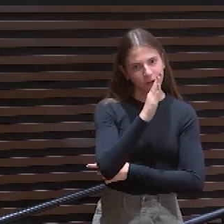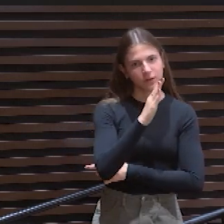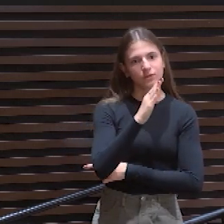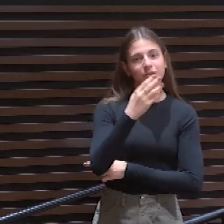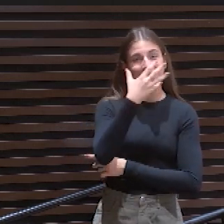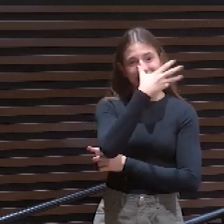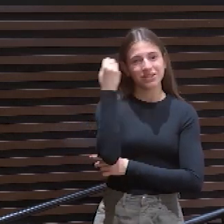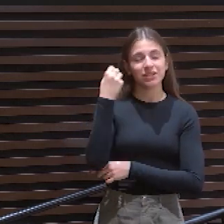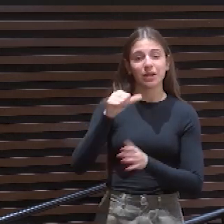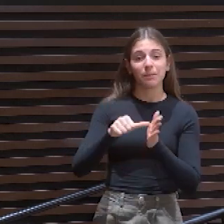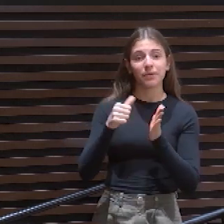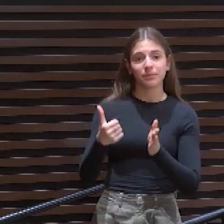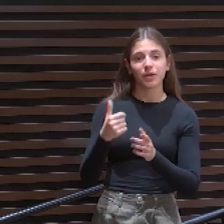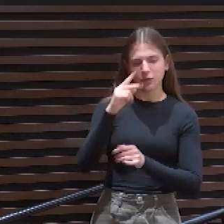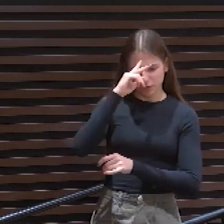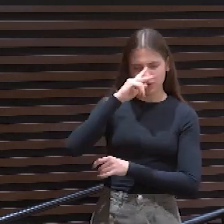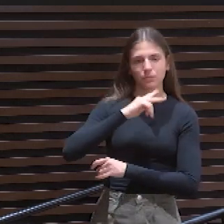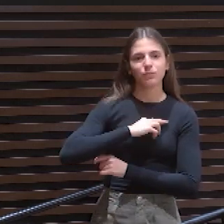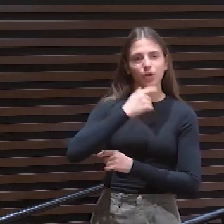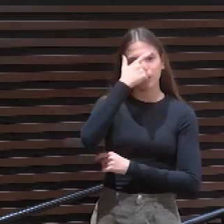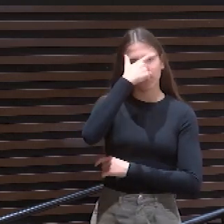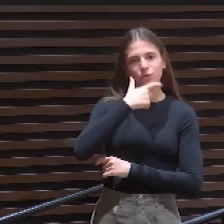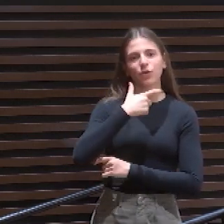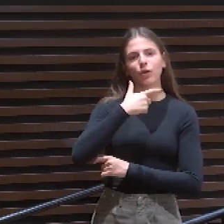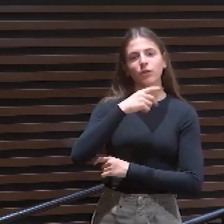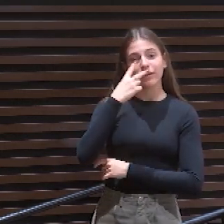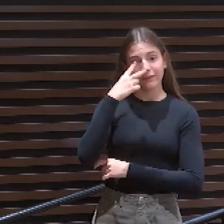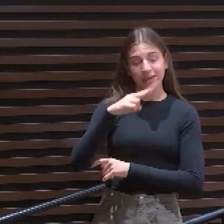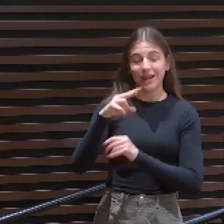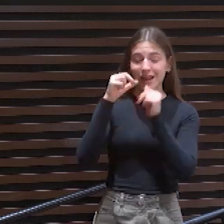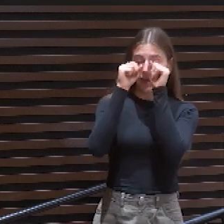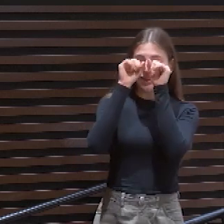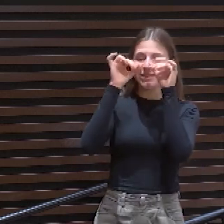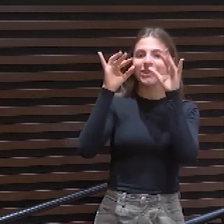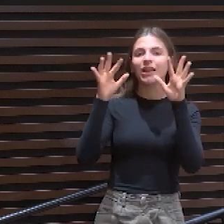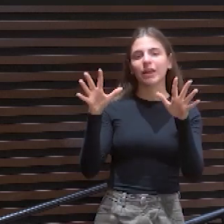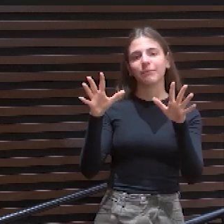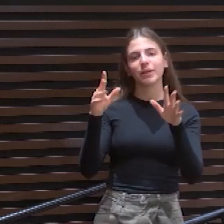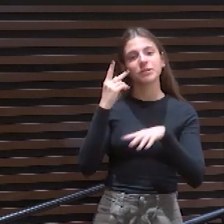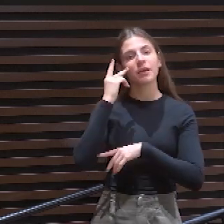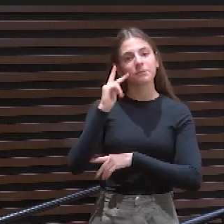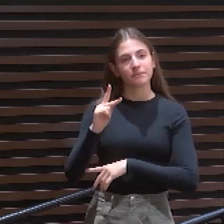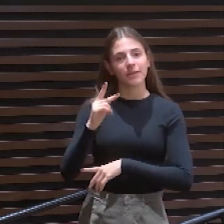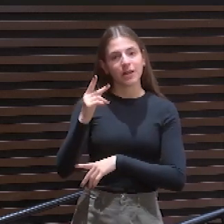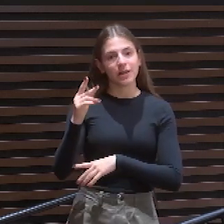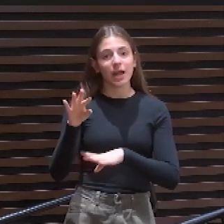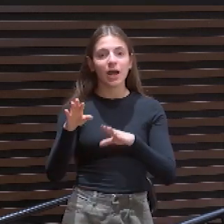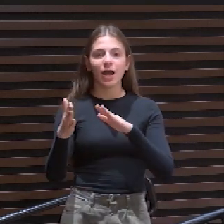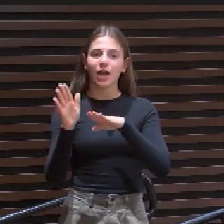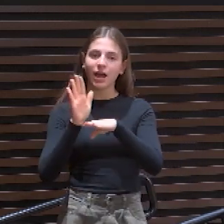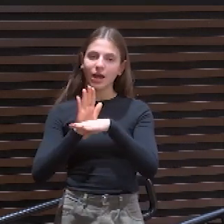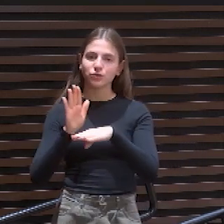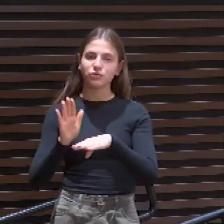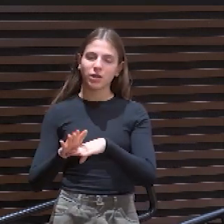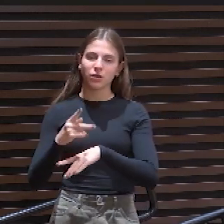olho, e então verás claramente para tirar o argueiro do olho do teu